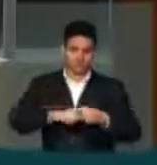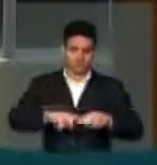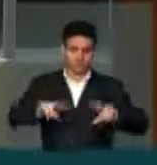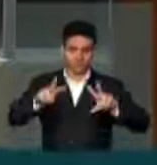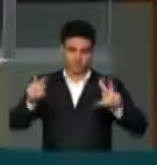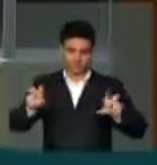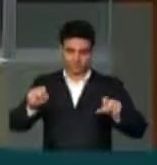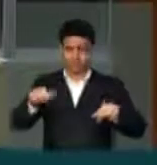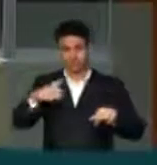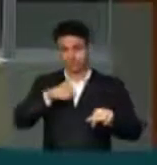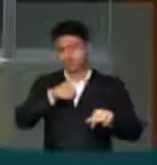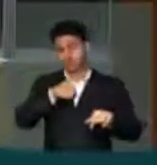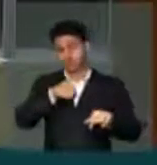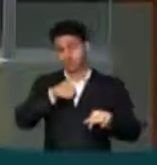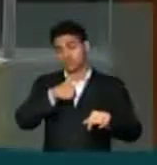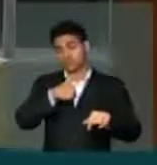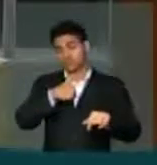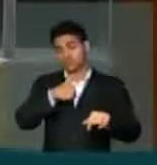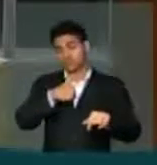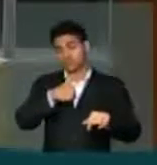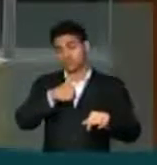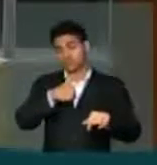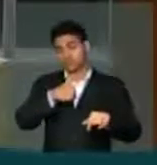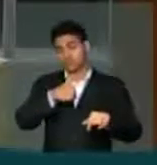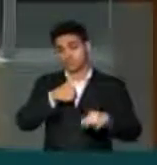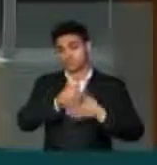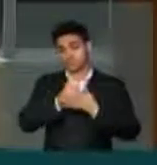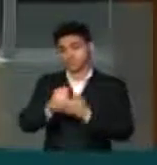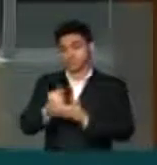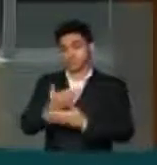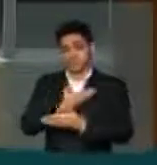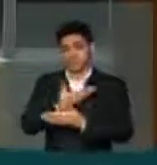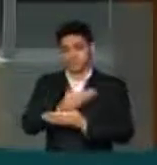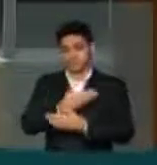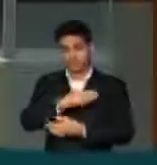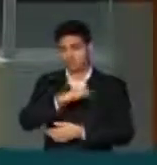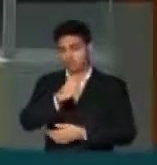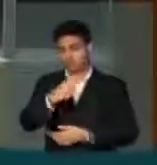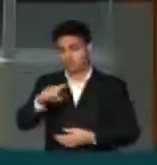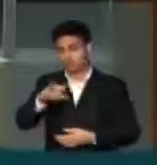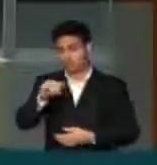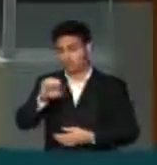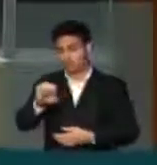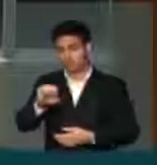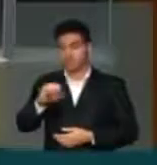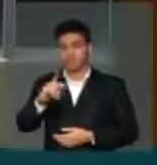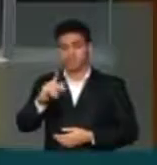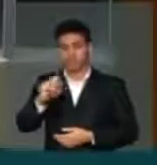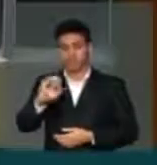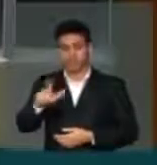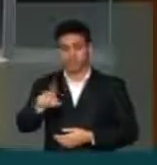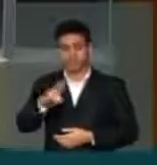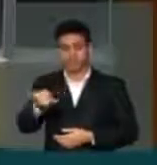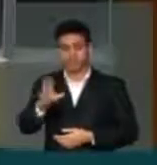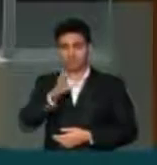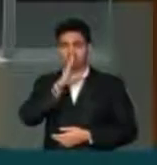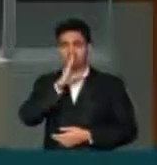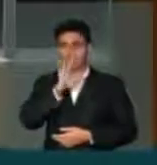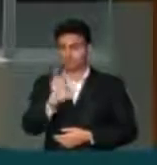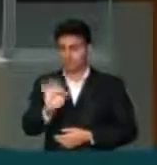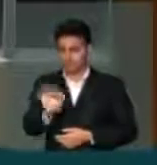me solidarizar com os nossos companheiros de São José do Rio Preto, que não se intimidarão, que o pessoal não se intimidará com